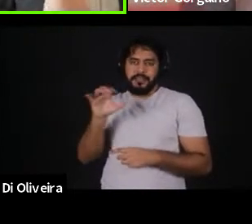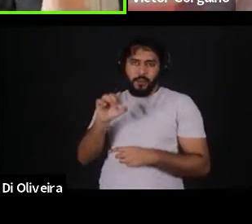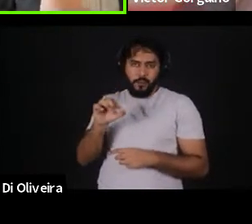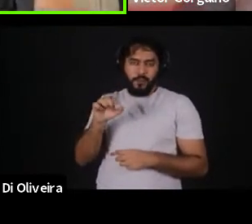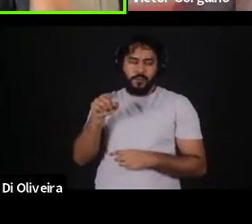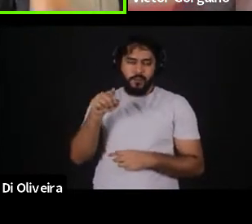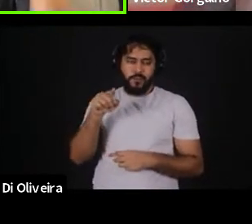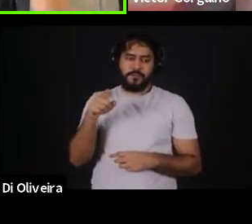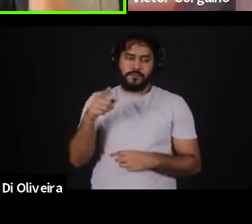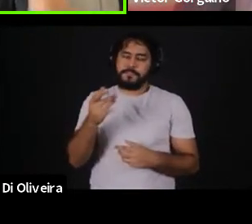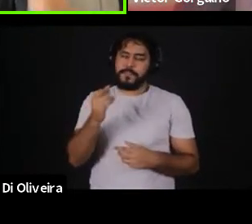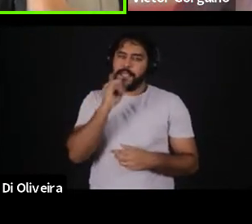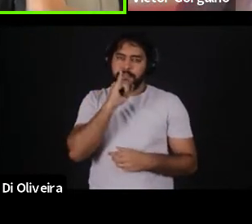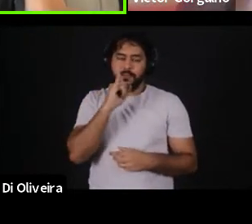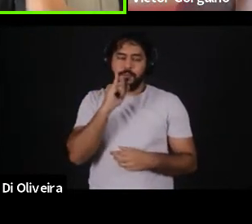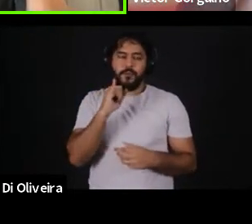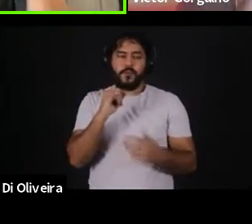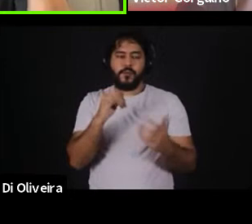é uma proposta